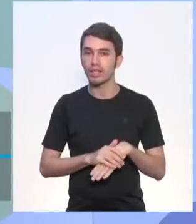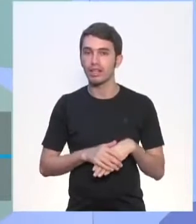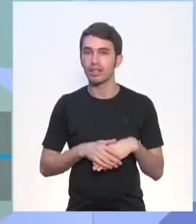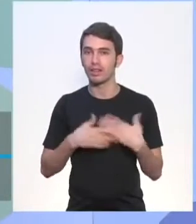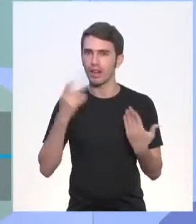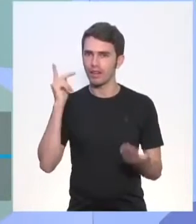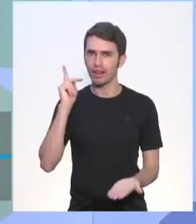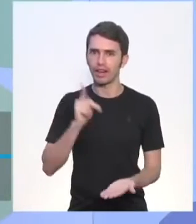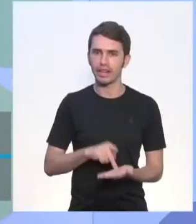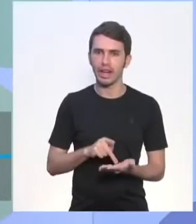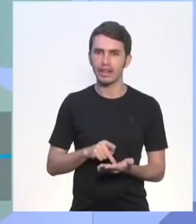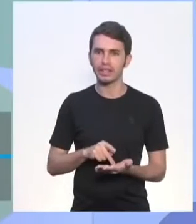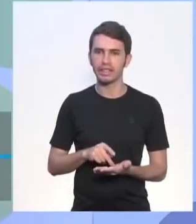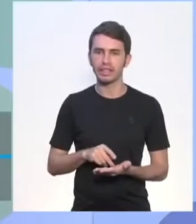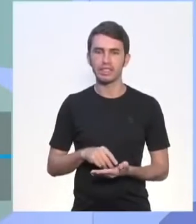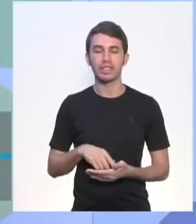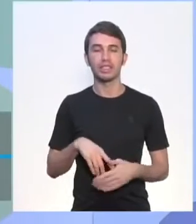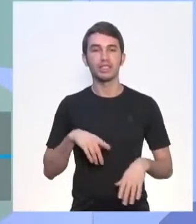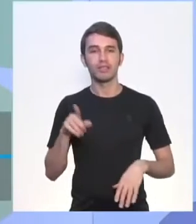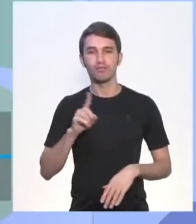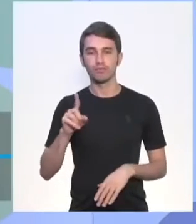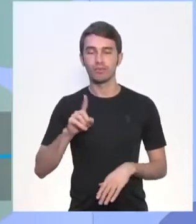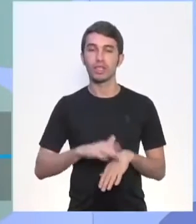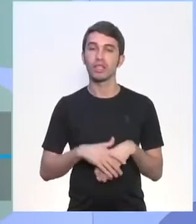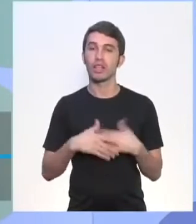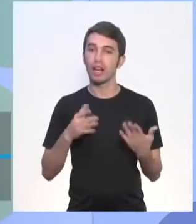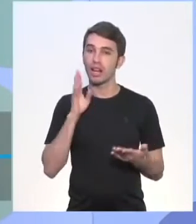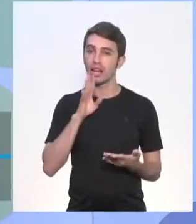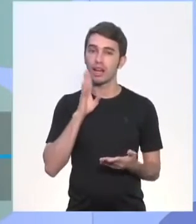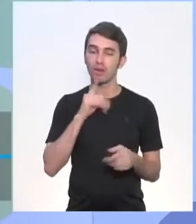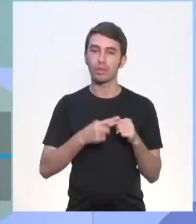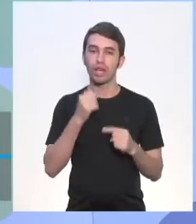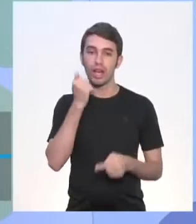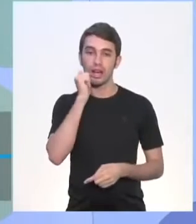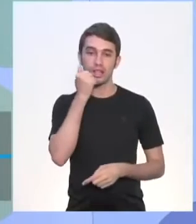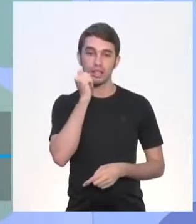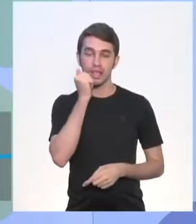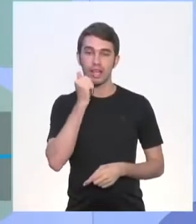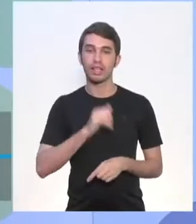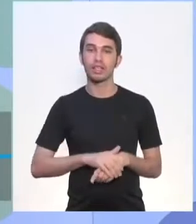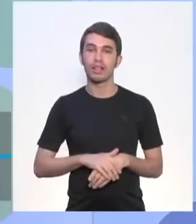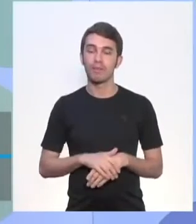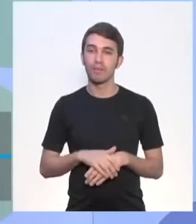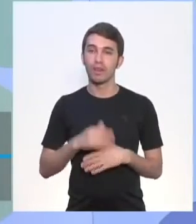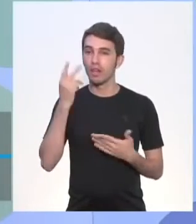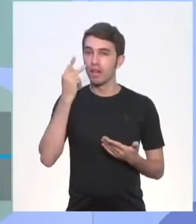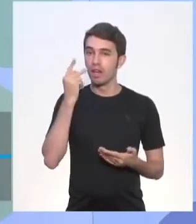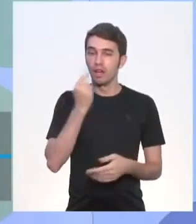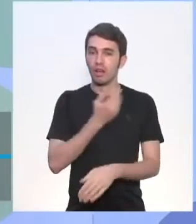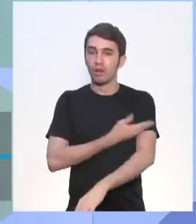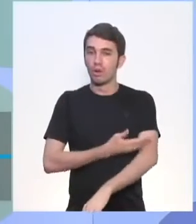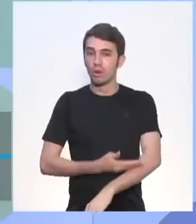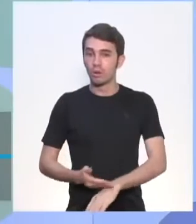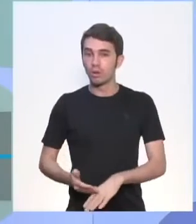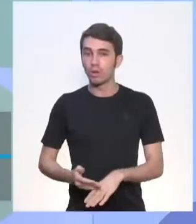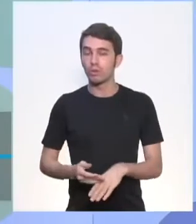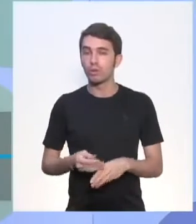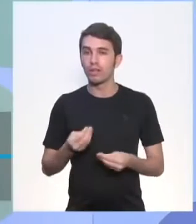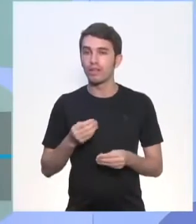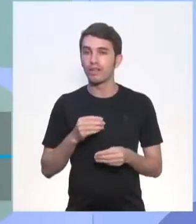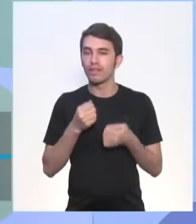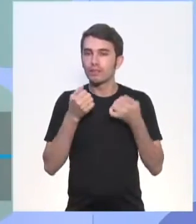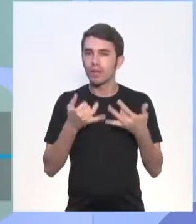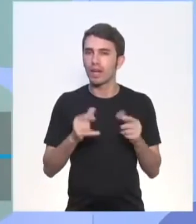fato já fechado. E é muito legal isso, porque a ciência, e isso é legal, né, Pro? A ciência geralmente ela trata as coisas dessa forma,